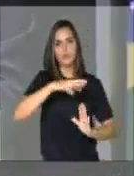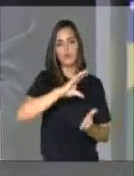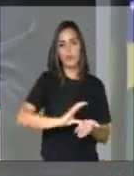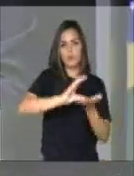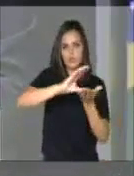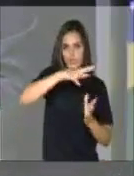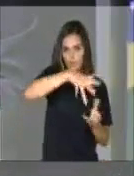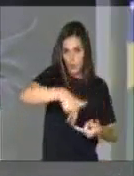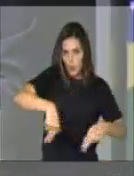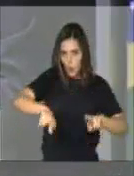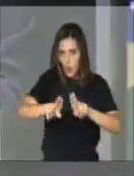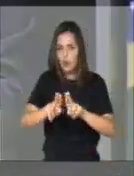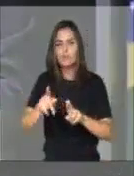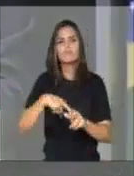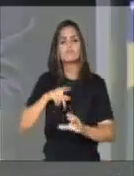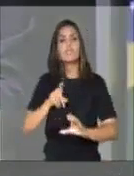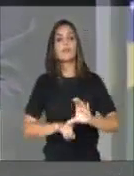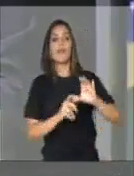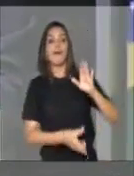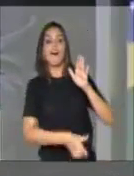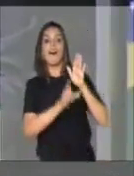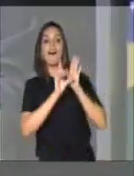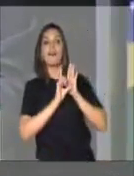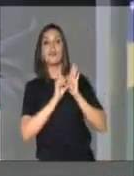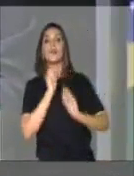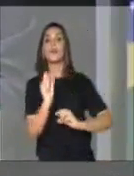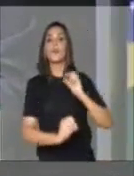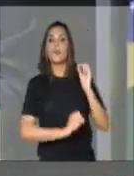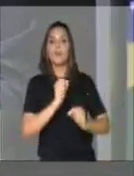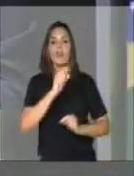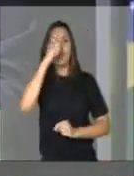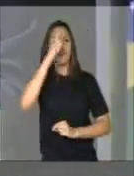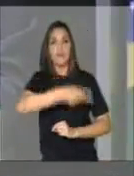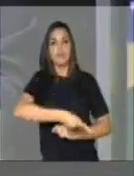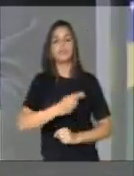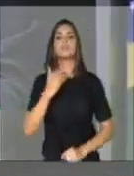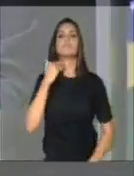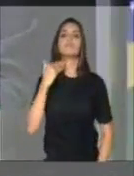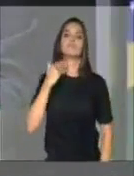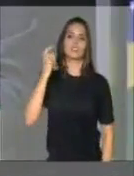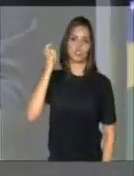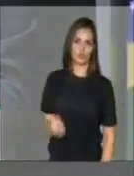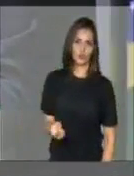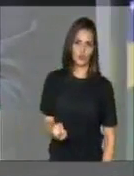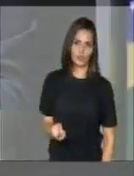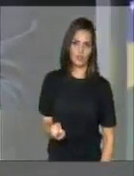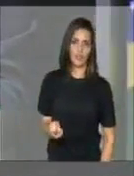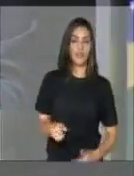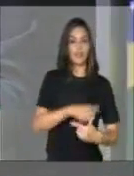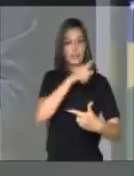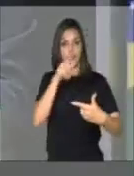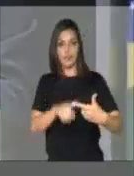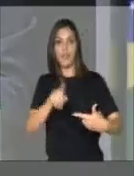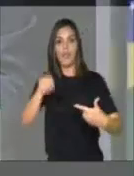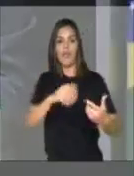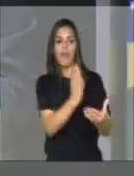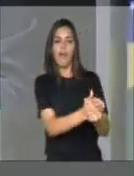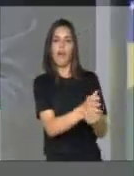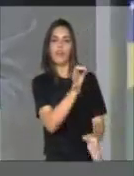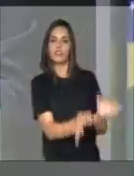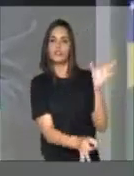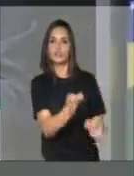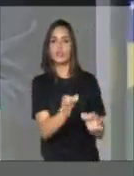do Conselho de Segurança Nacional da ONU depende da prévia expedição de ordem por magistrado, após a propositura de